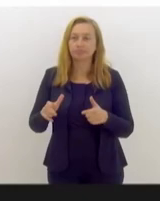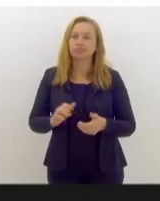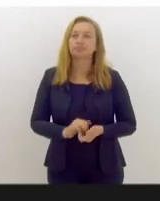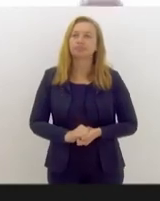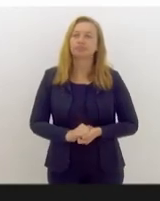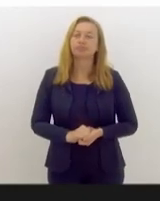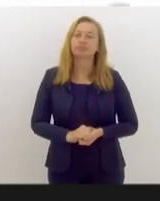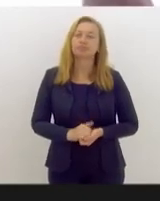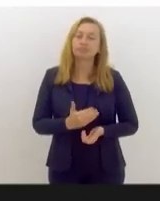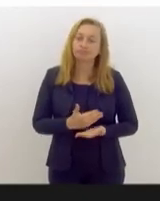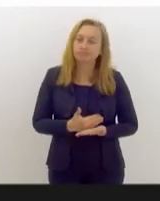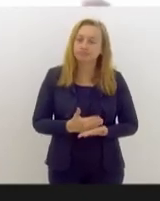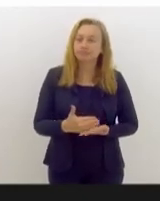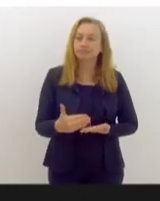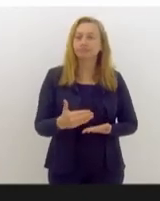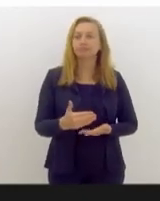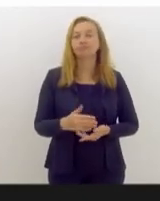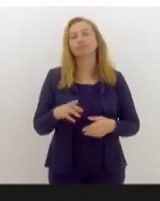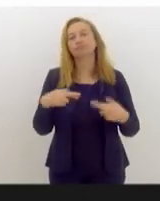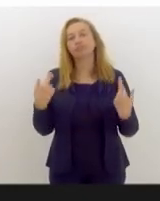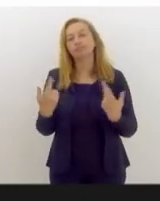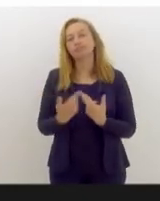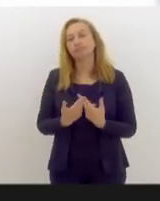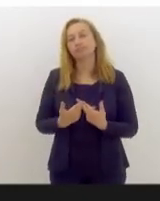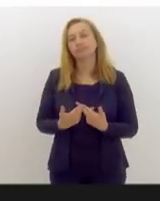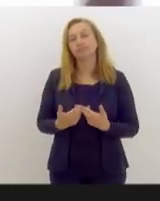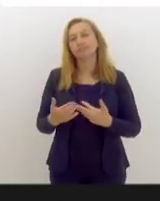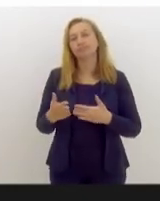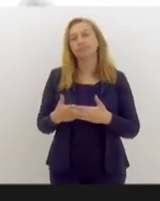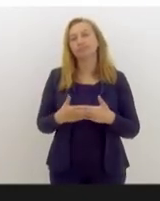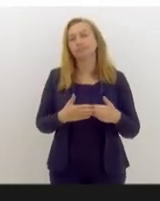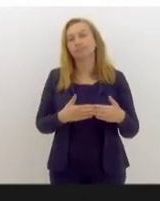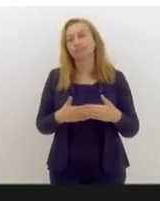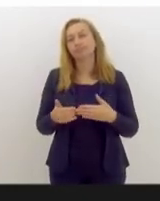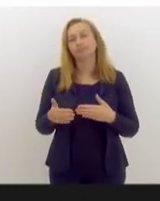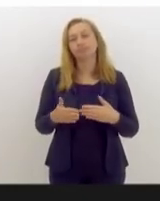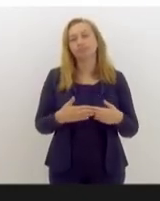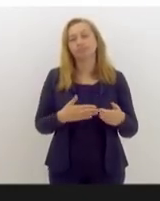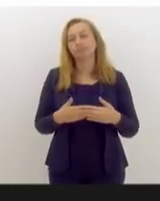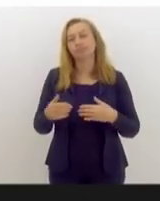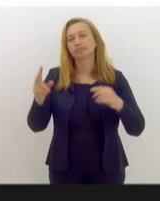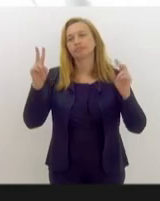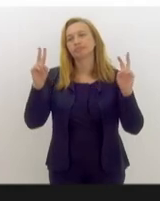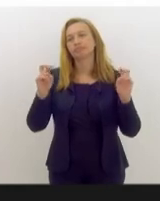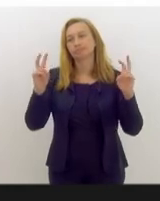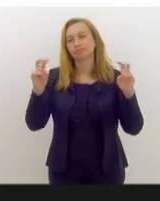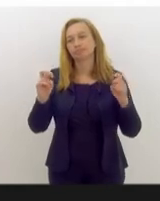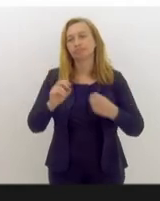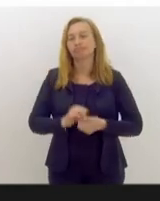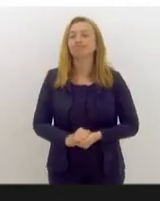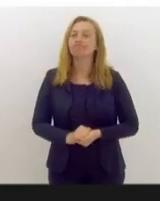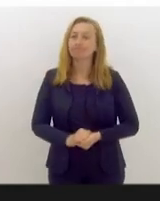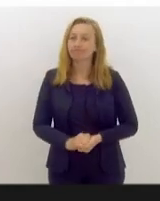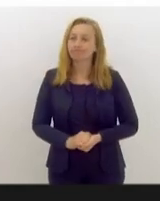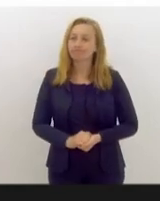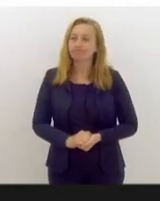tenha começado a reunião, qualquer que tenha sido o tema